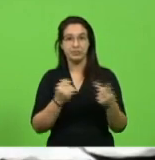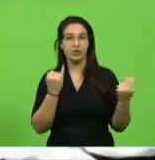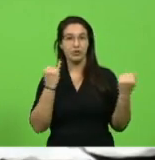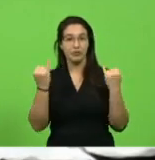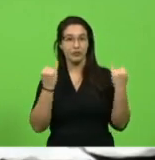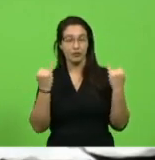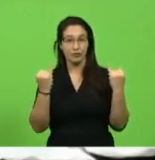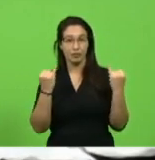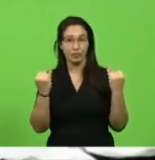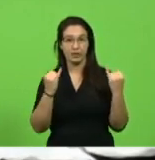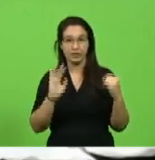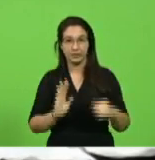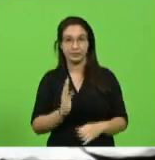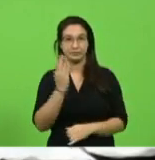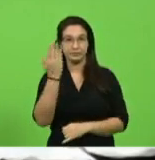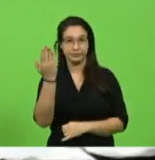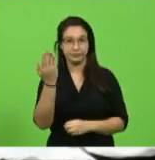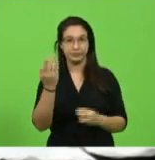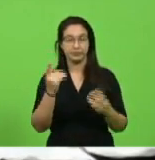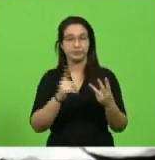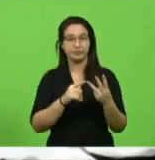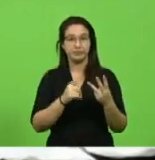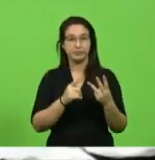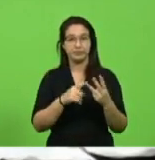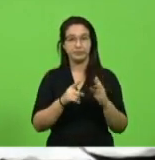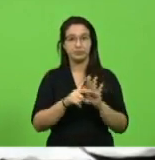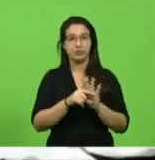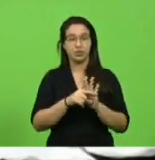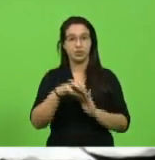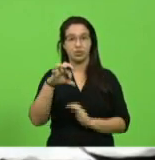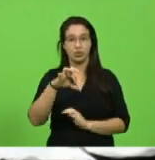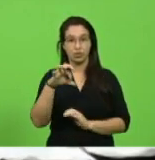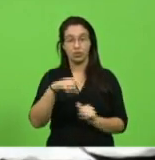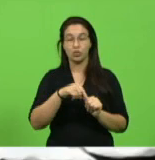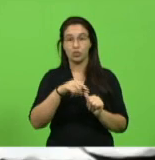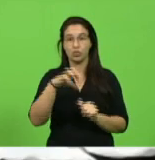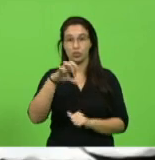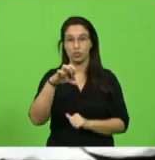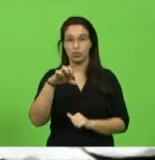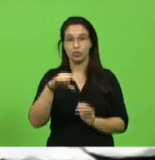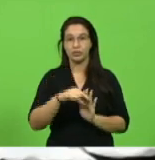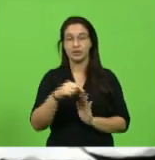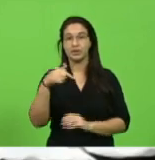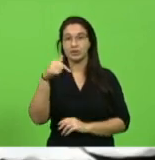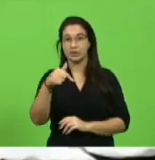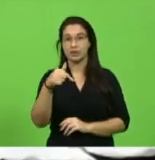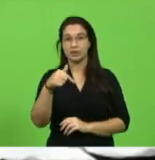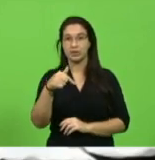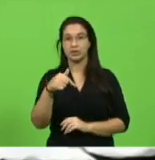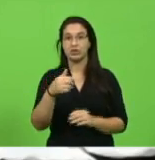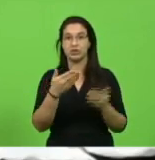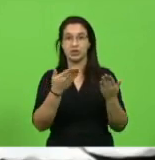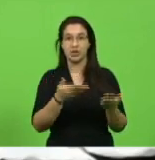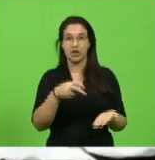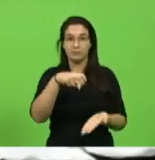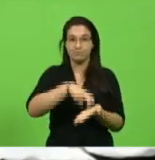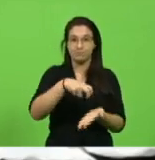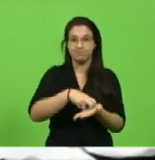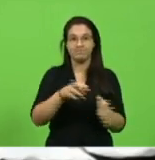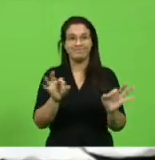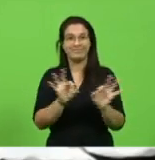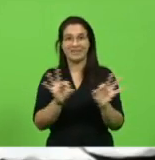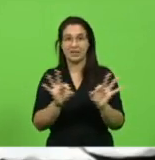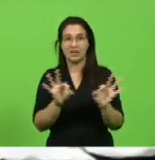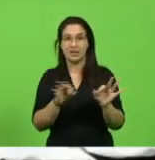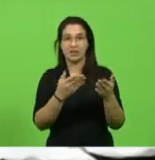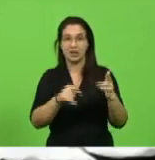à CPI, e artigo 9º, item 7, que foi a ausência de punição a subordinados, todos